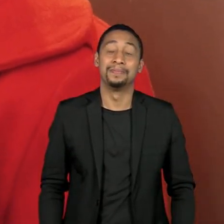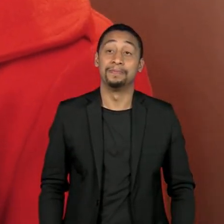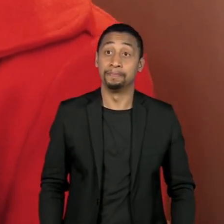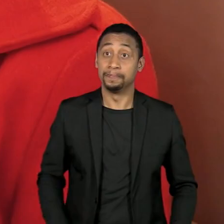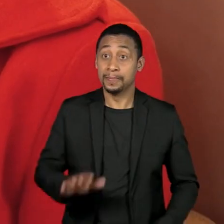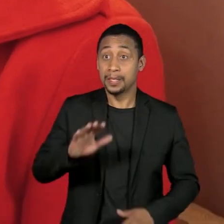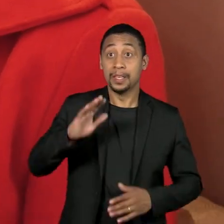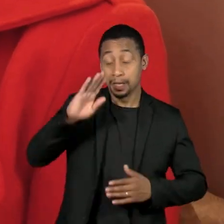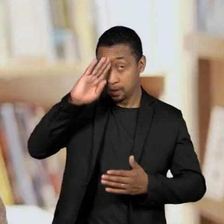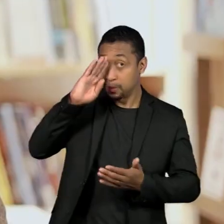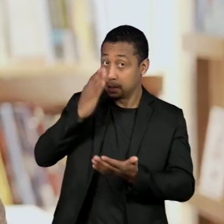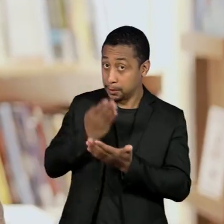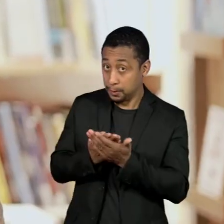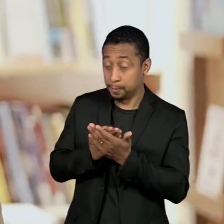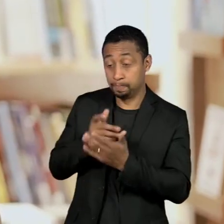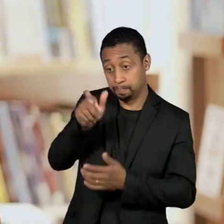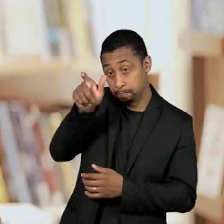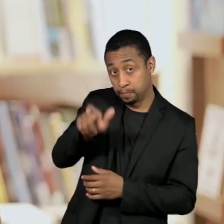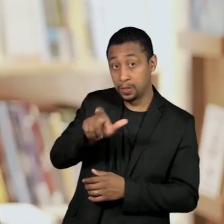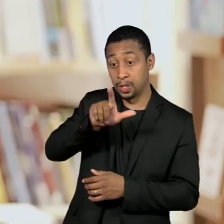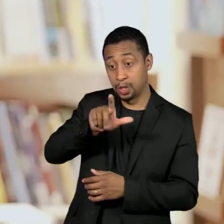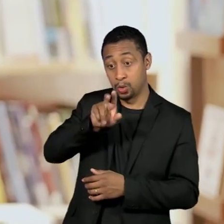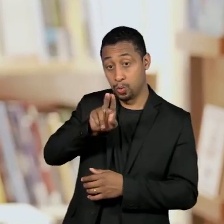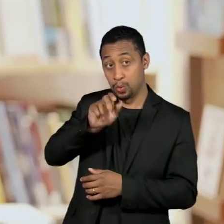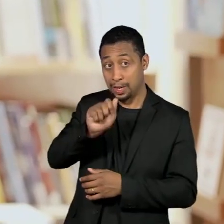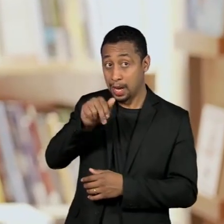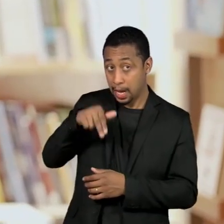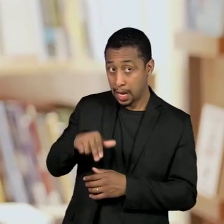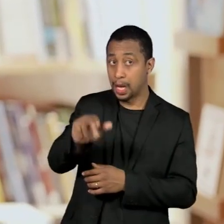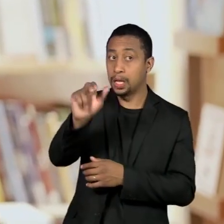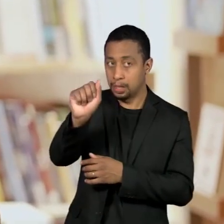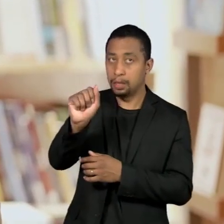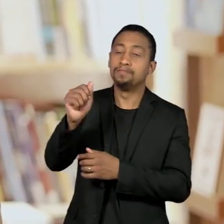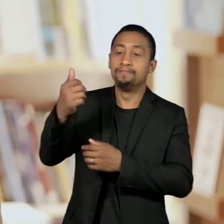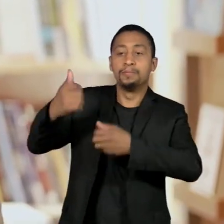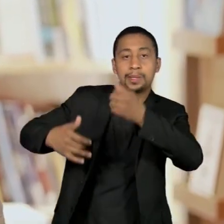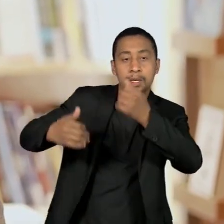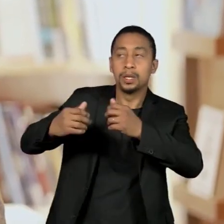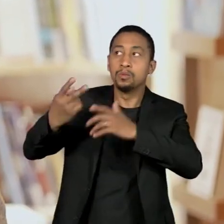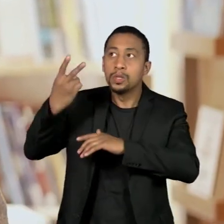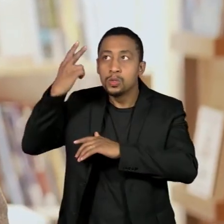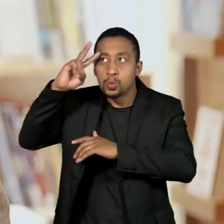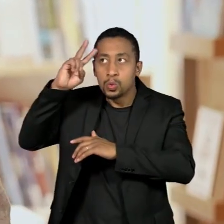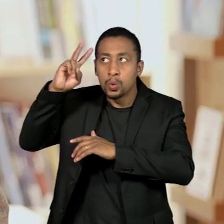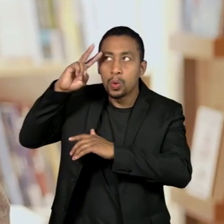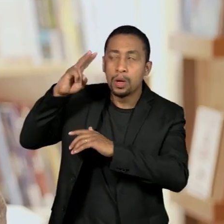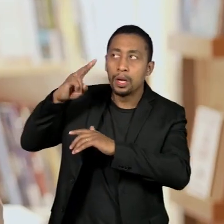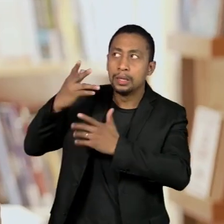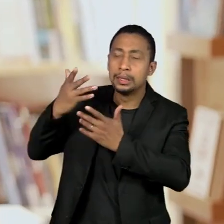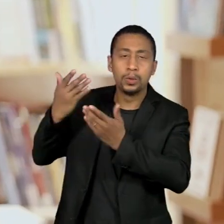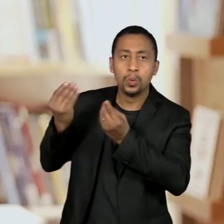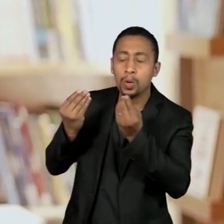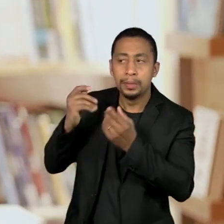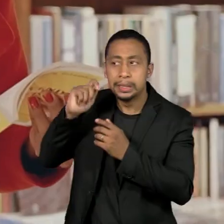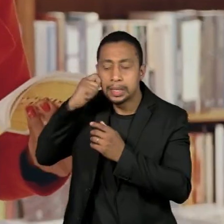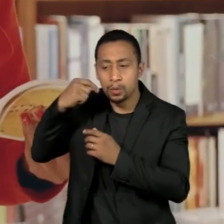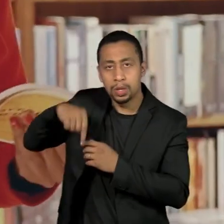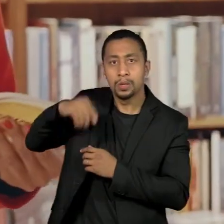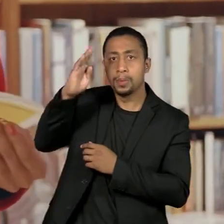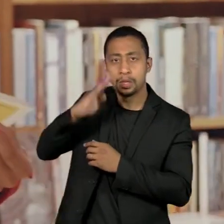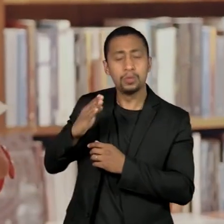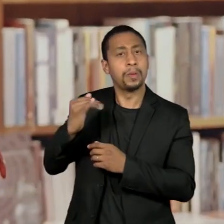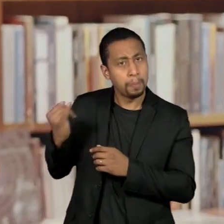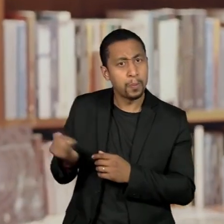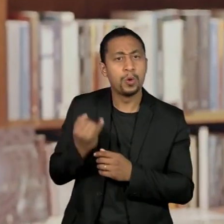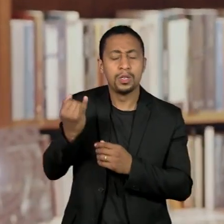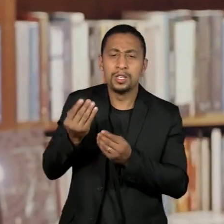Acredito que o papel da Luana sobre a literatura brasileira é justamente abrir caminhos e mais repertório. Ela tem